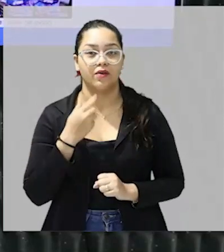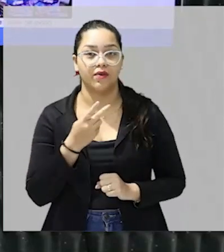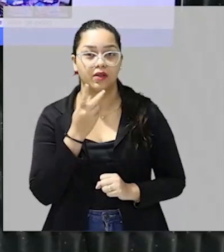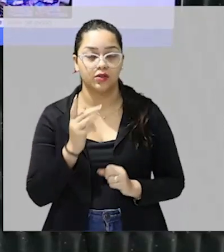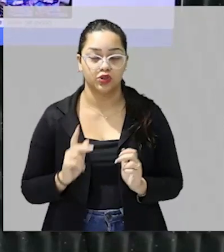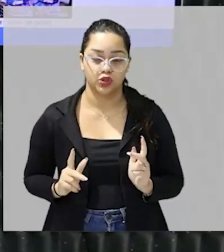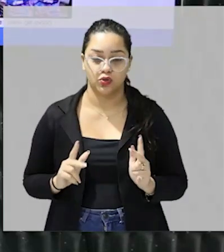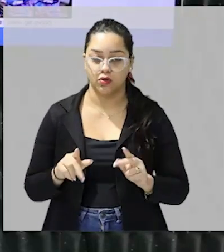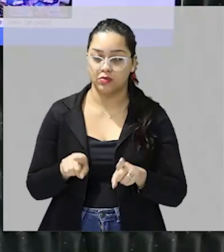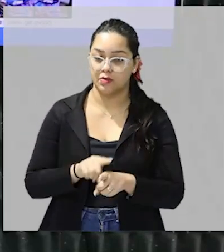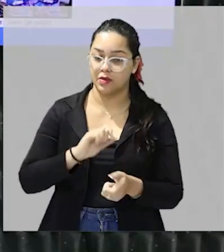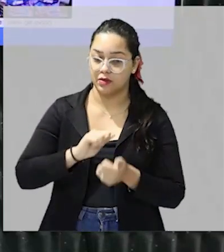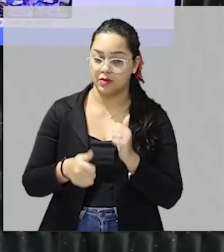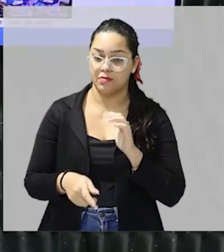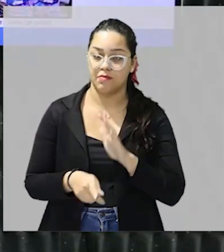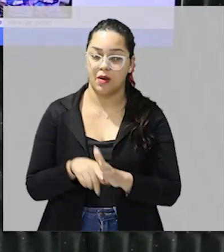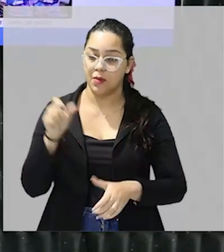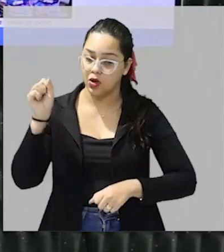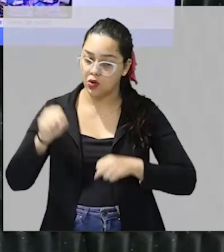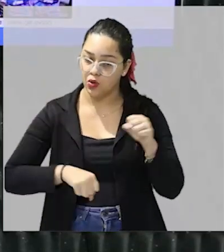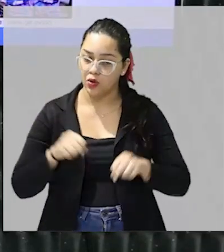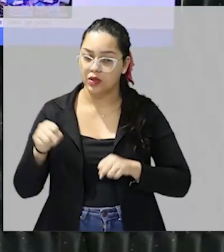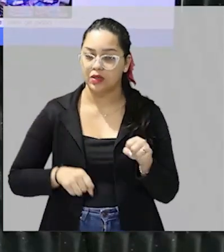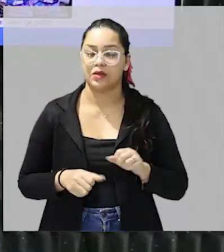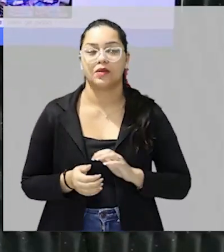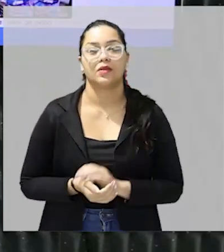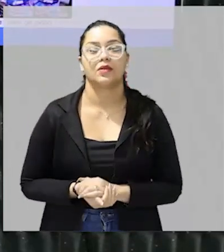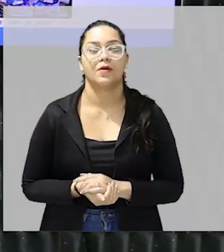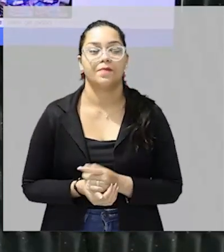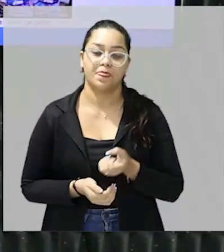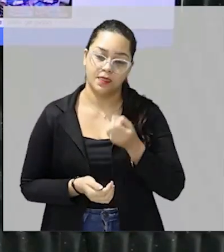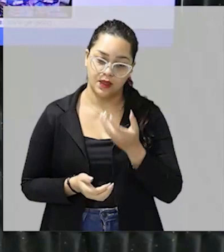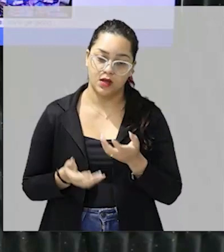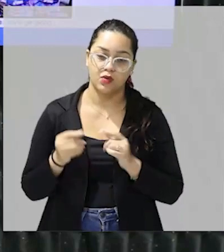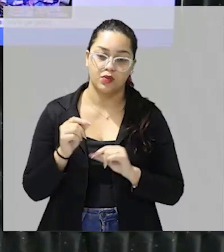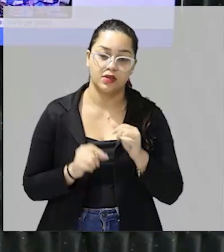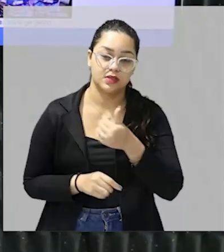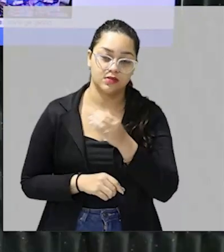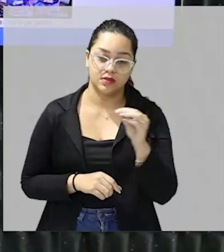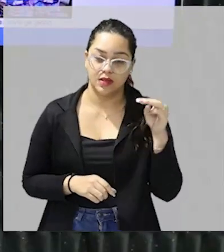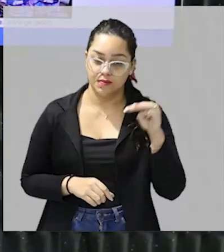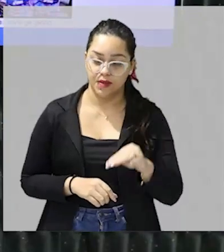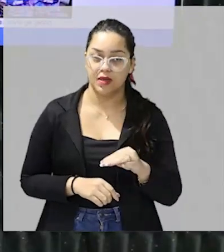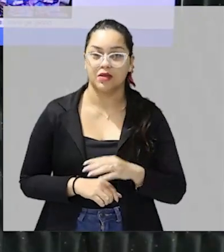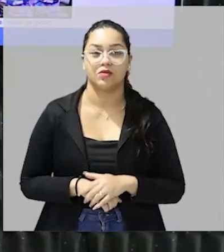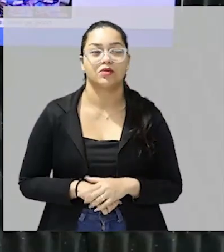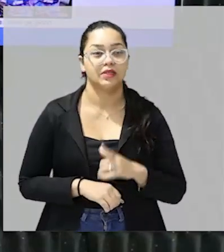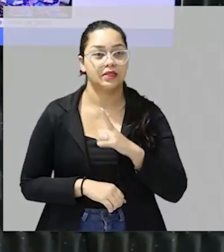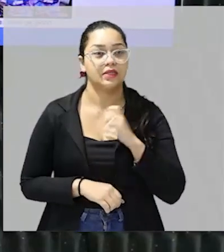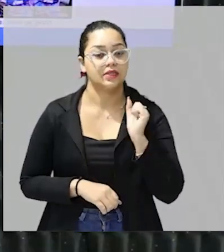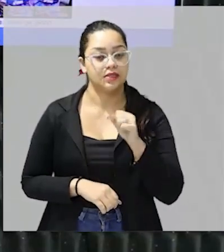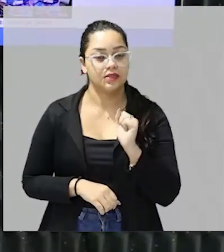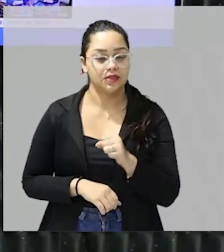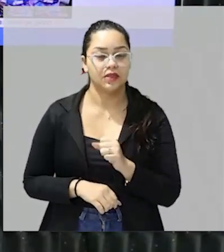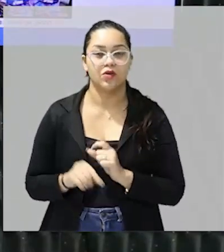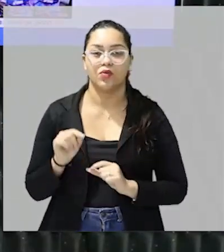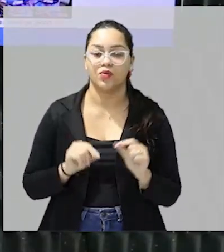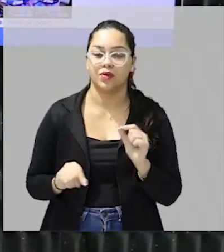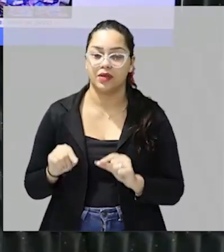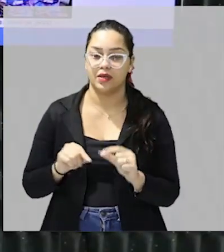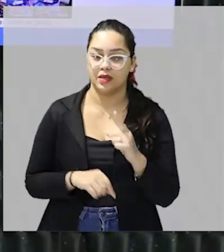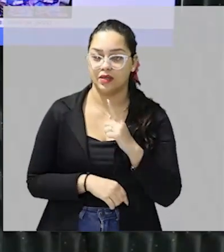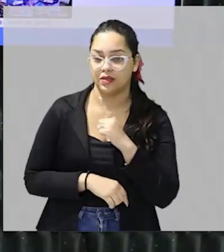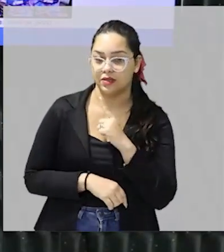mesma modalidade esportiva, que é a corrida. Então, eu quero ser um bom corredor, vou correr 100 metros. Claro que existem treinos que vão levar em